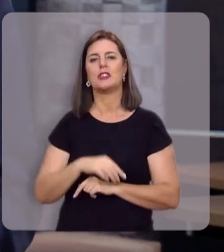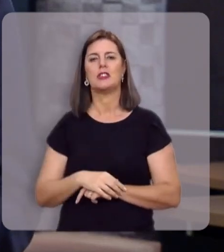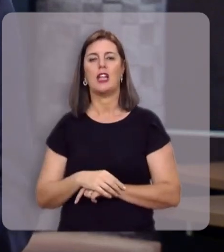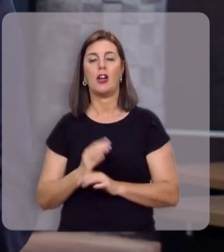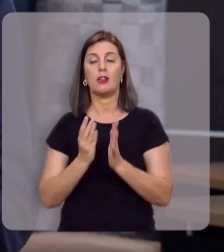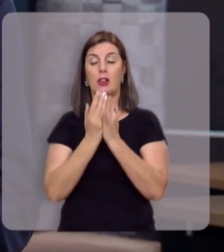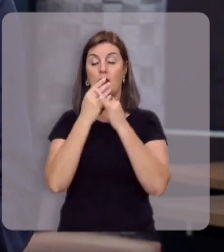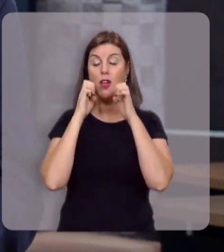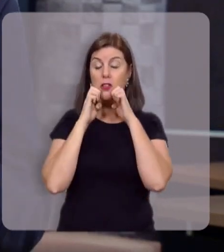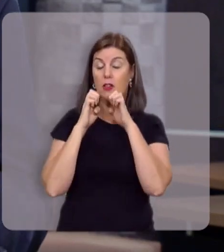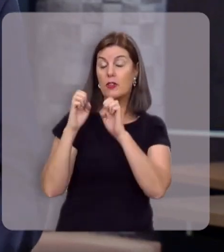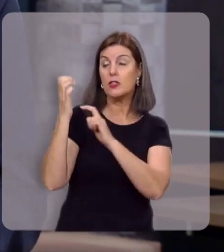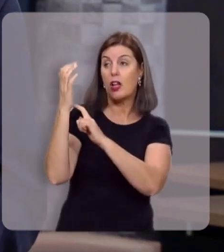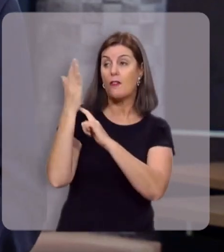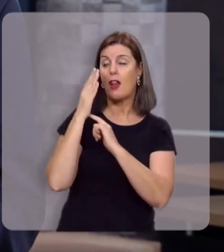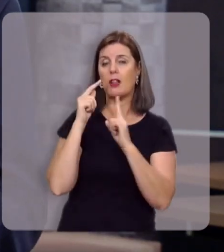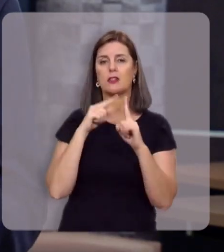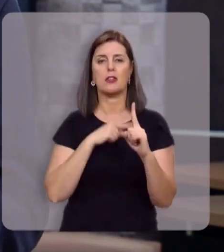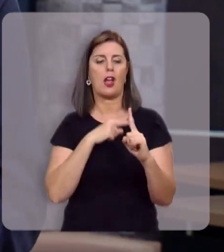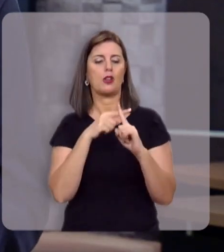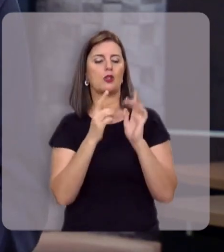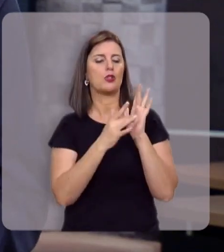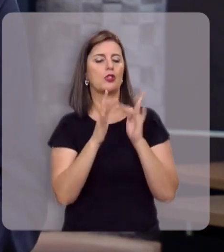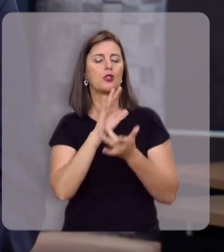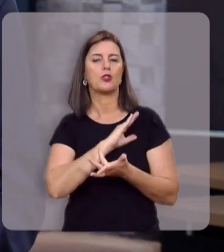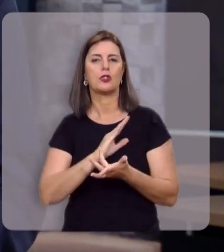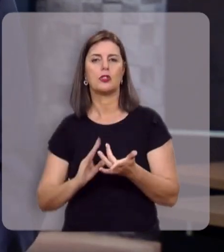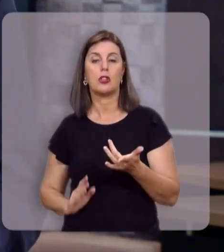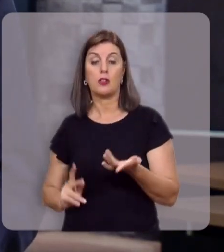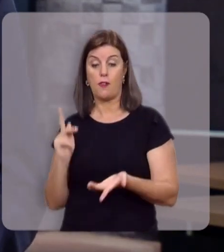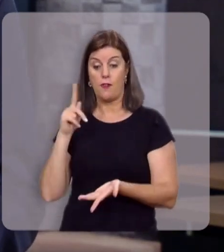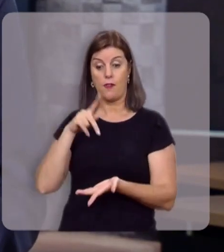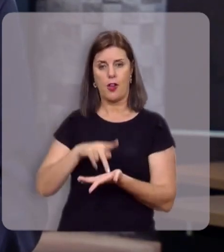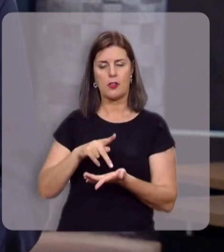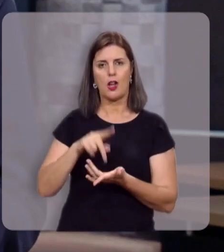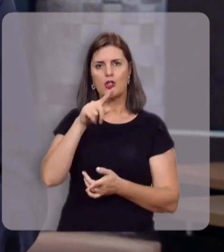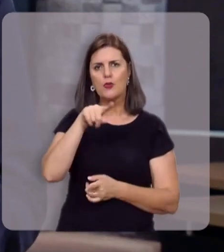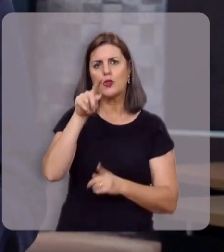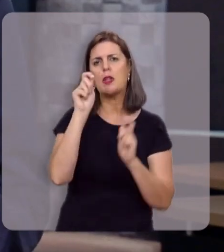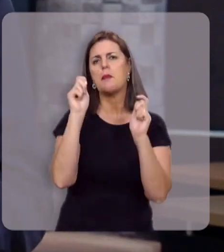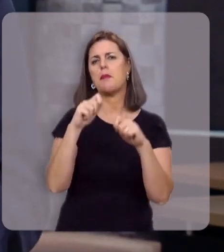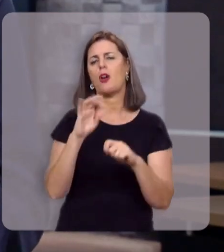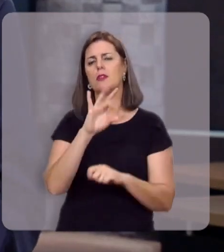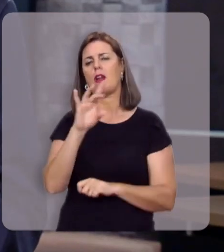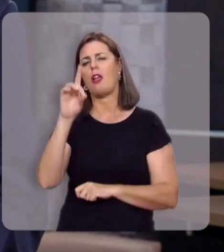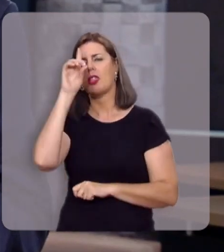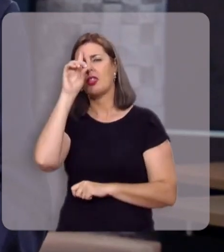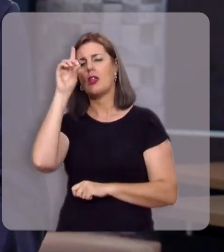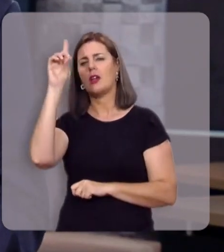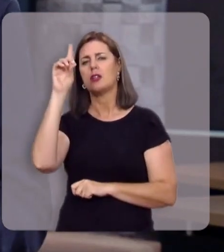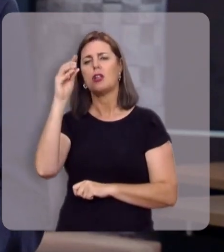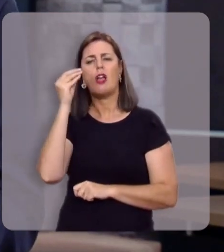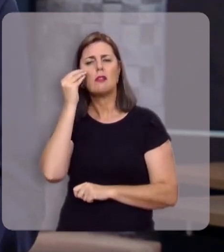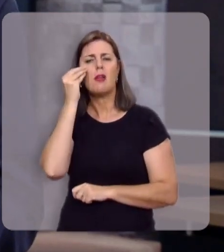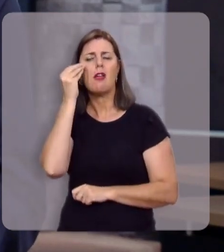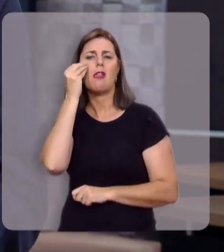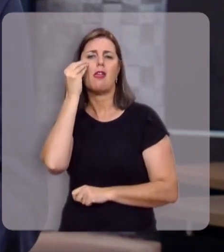por meio do Evangelho revelado na cruz de Cristo Jesus. Que de fato você possa a cada